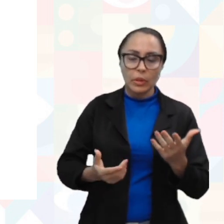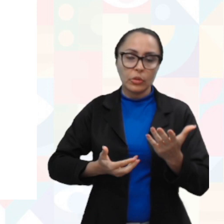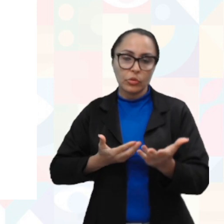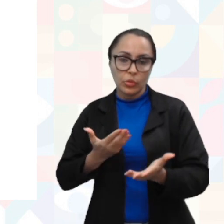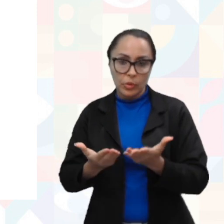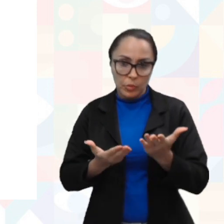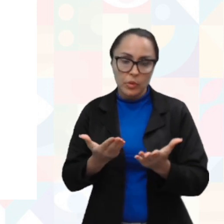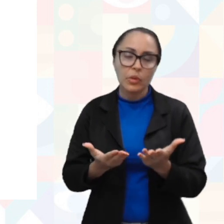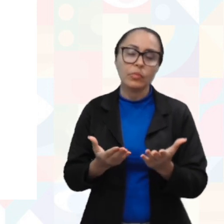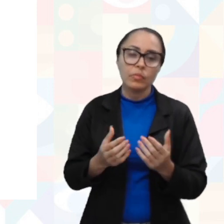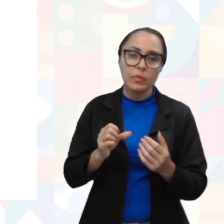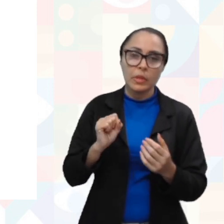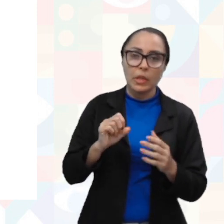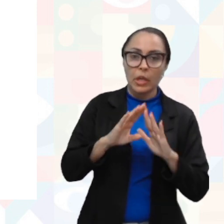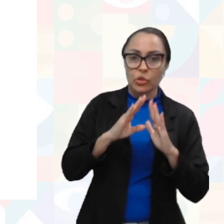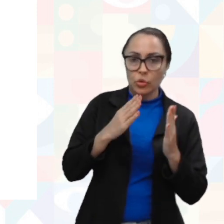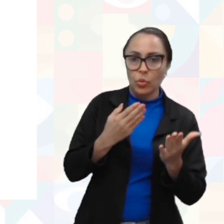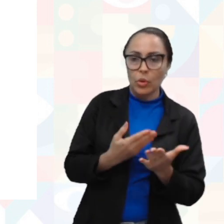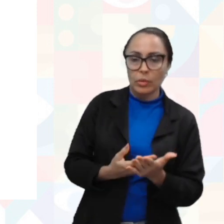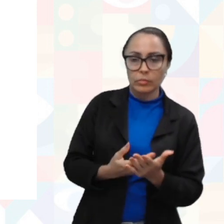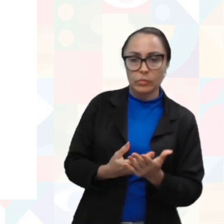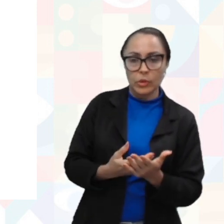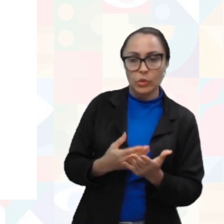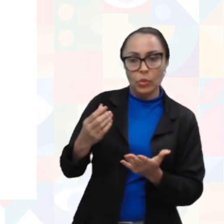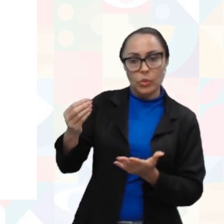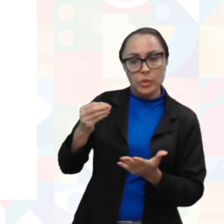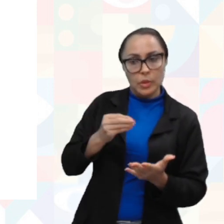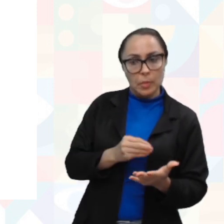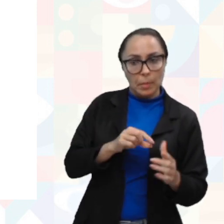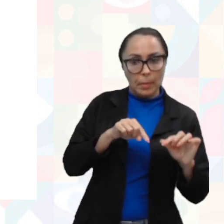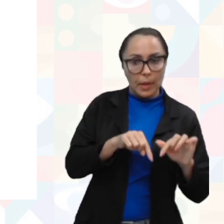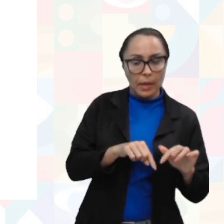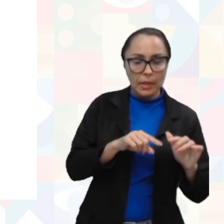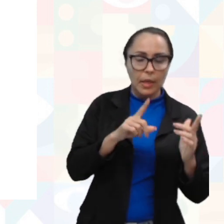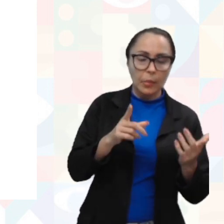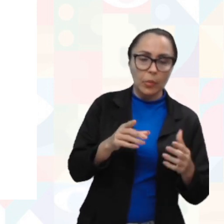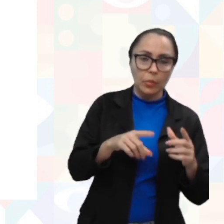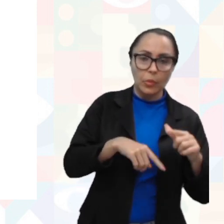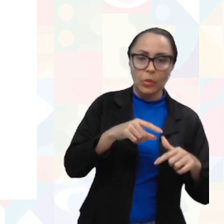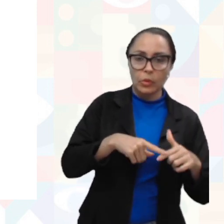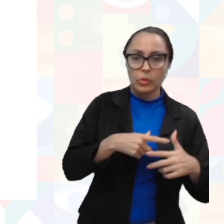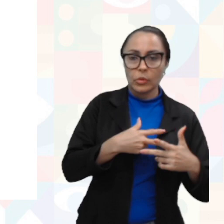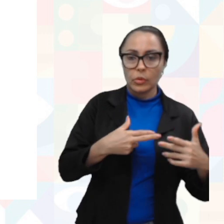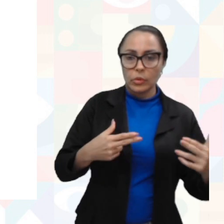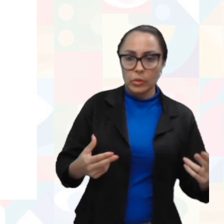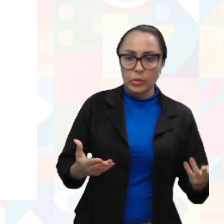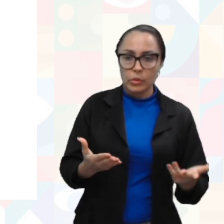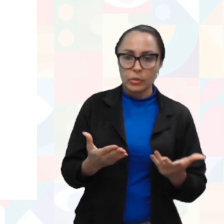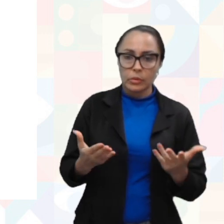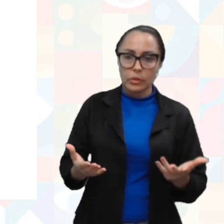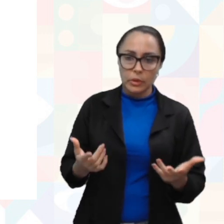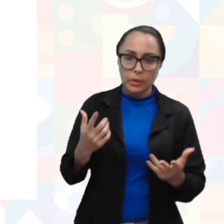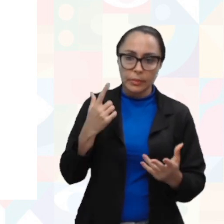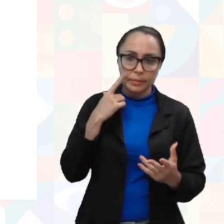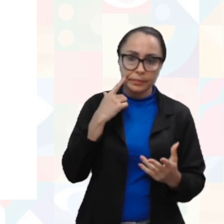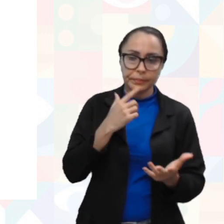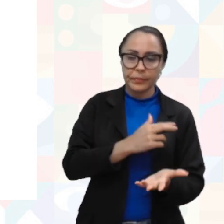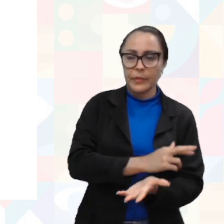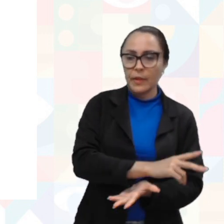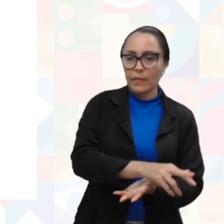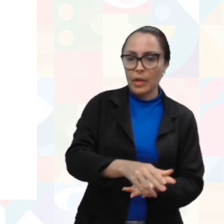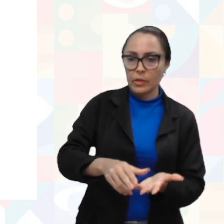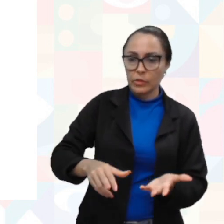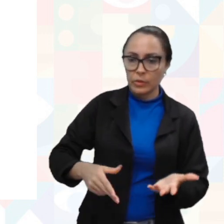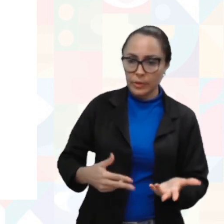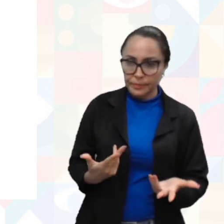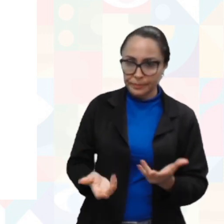né, que essa escola trouxe para o design de produto, além dos produtos possuírem essa versatilidade, né, na medida que eles